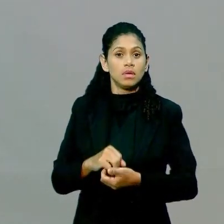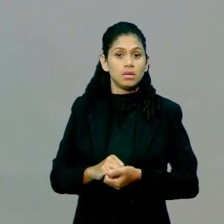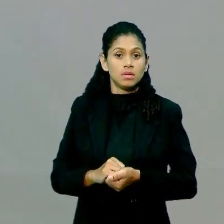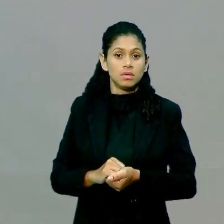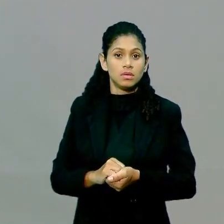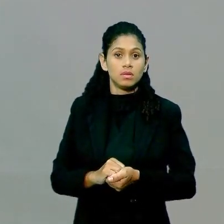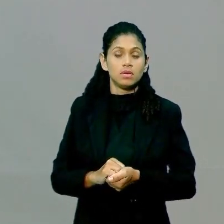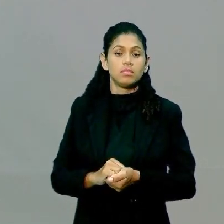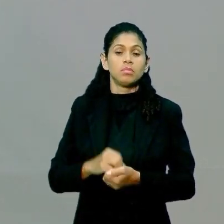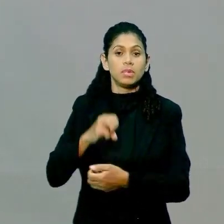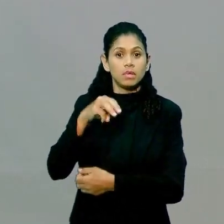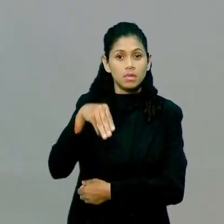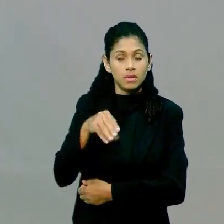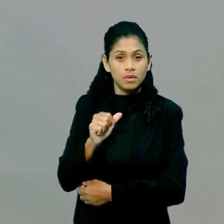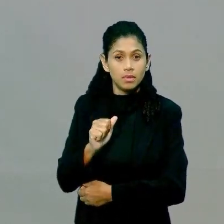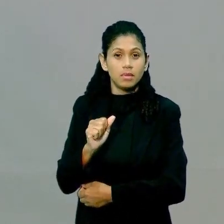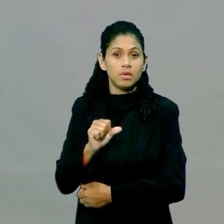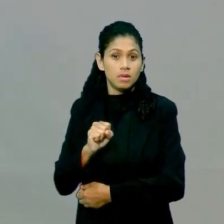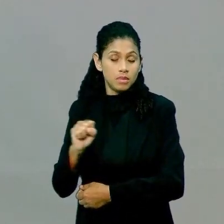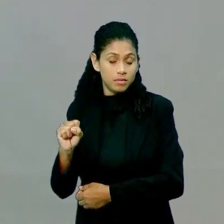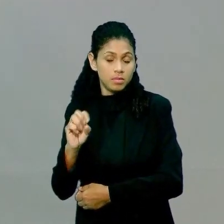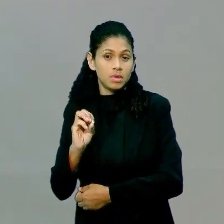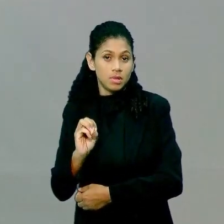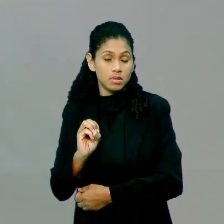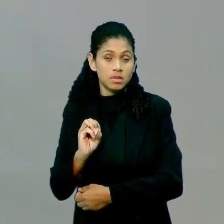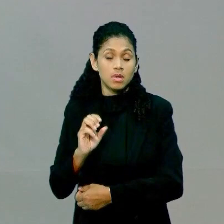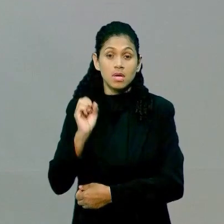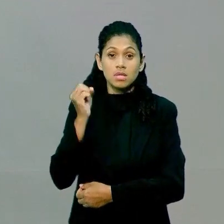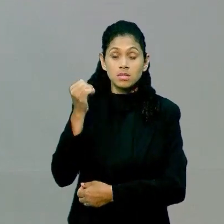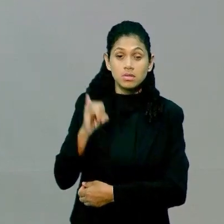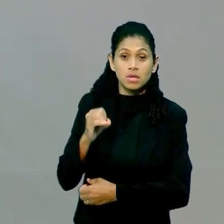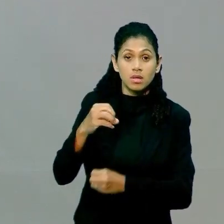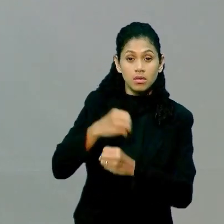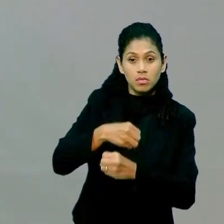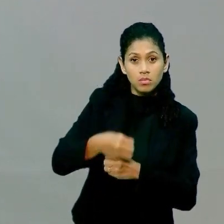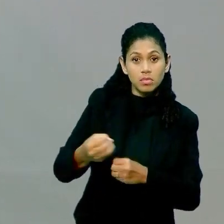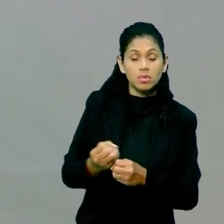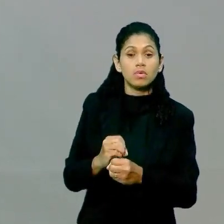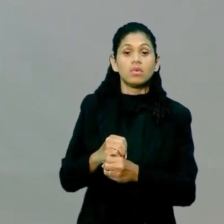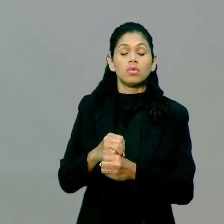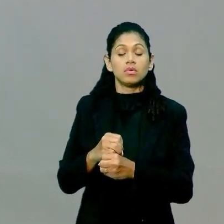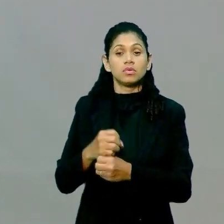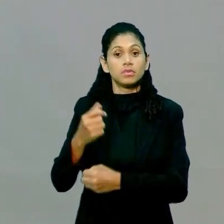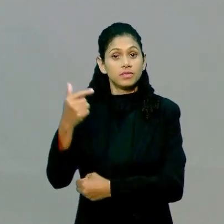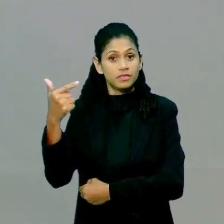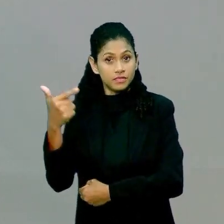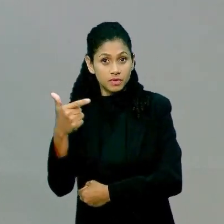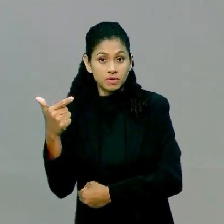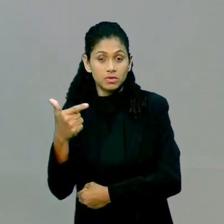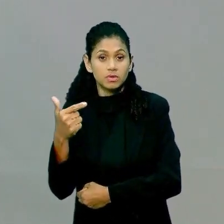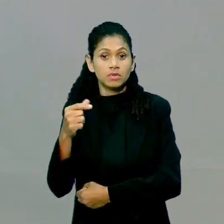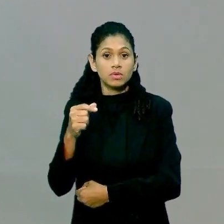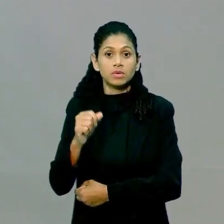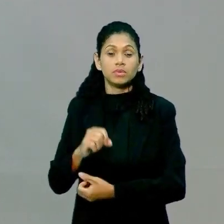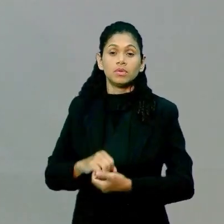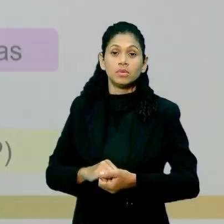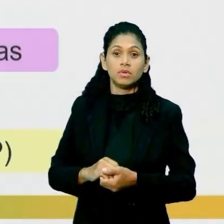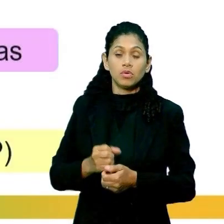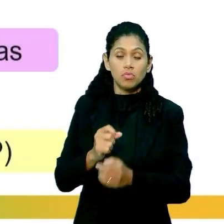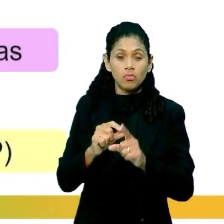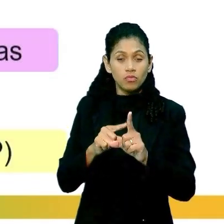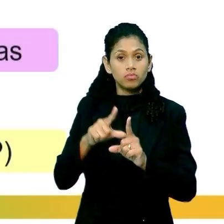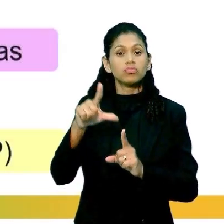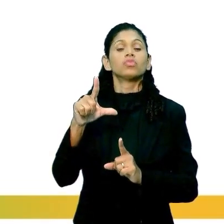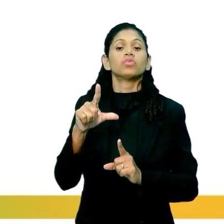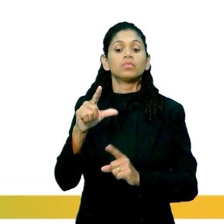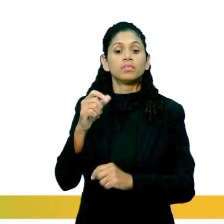massa molecular. Se for moléculas, 6,02. E se for volume, 22,4. Então, vamos lá, vamos